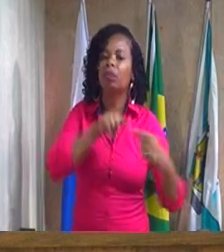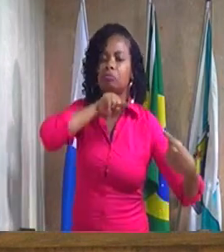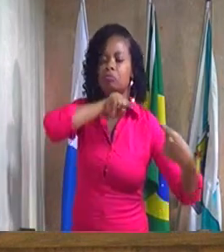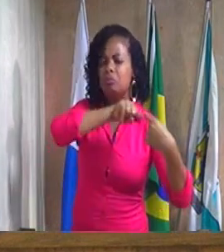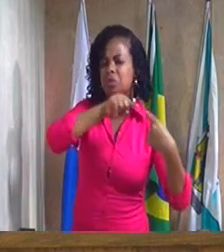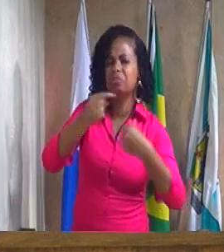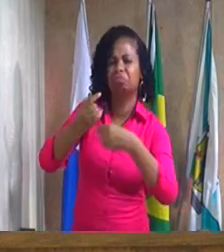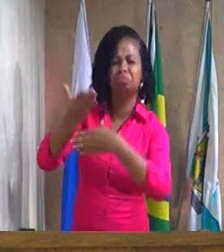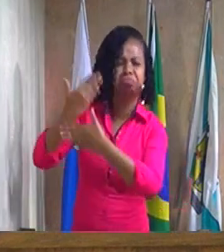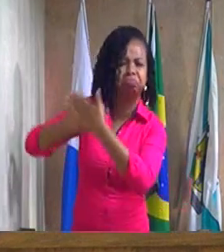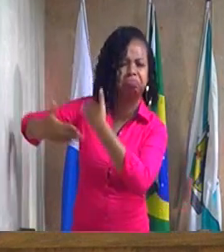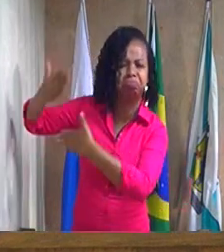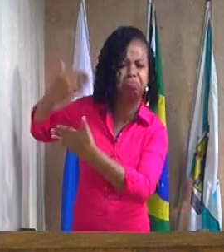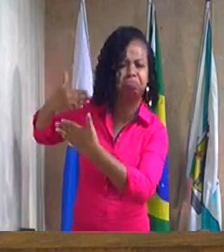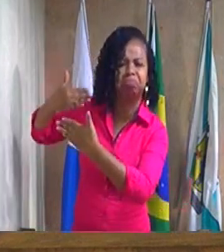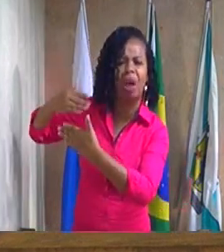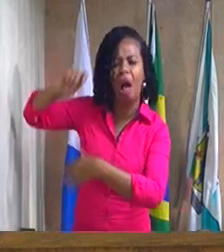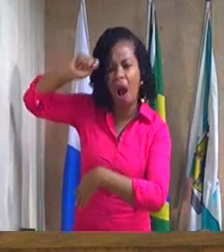Então,